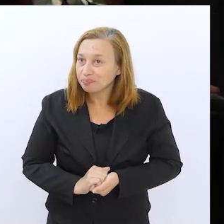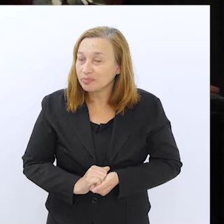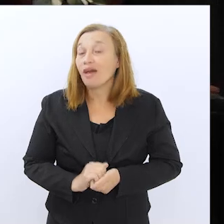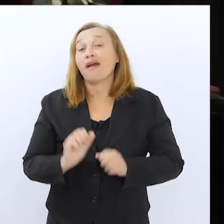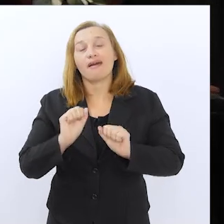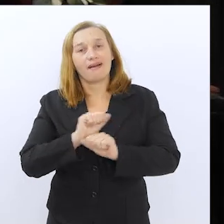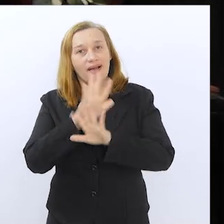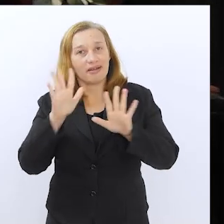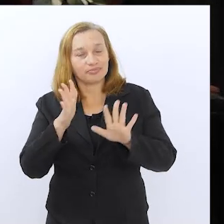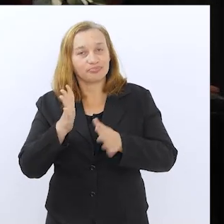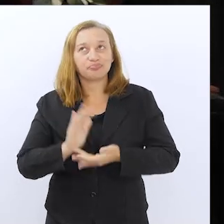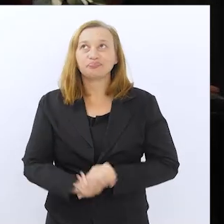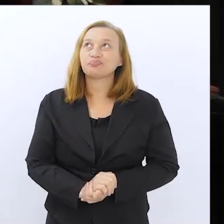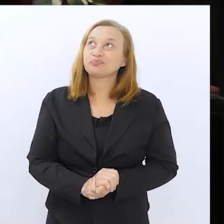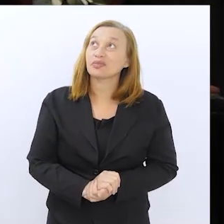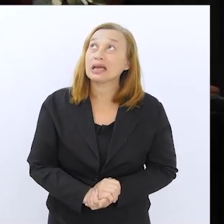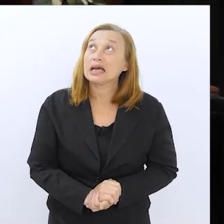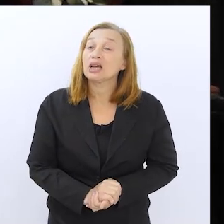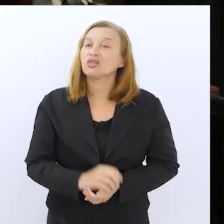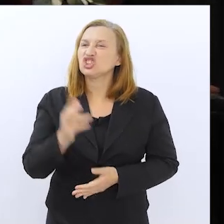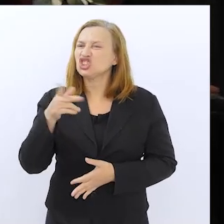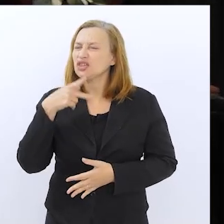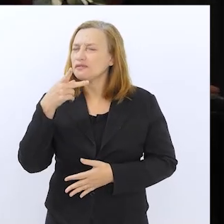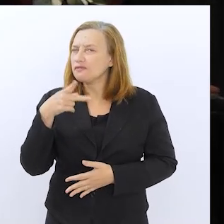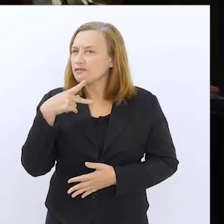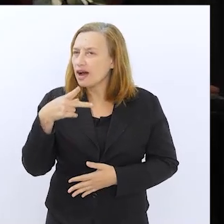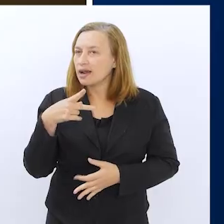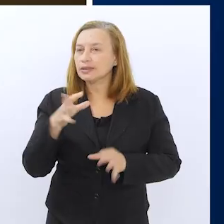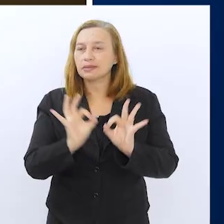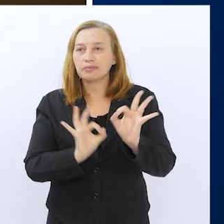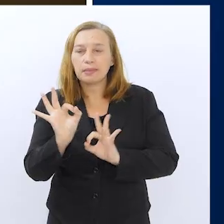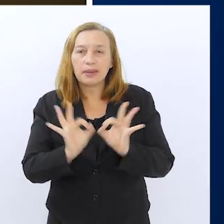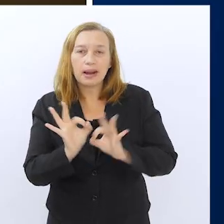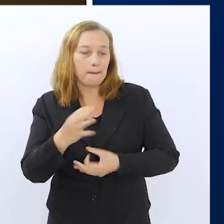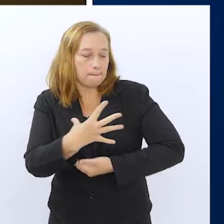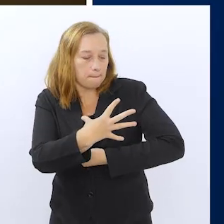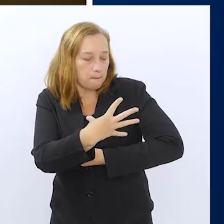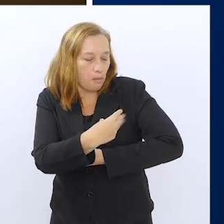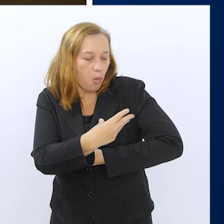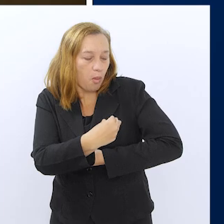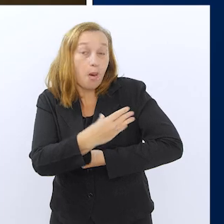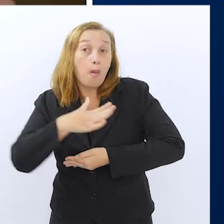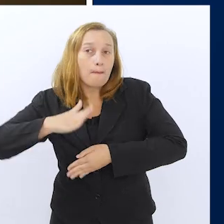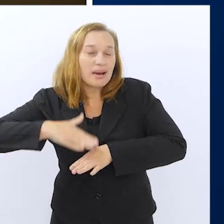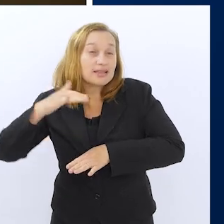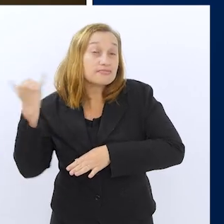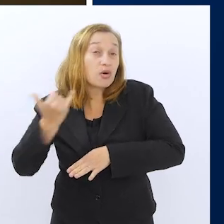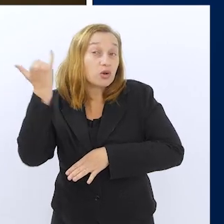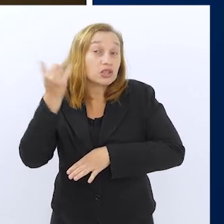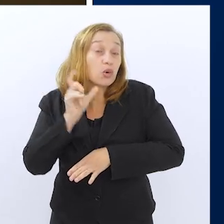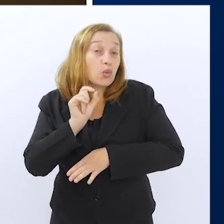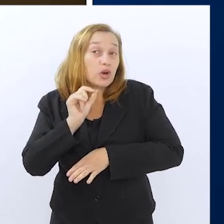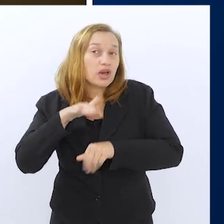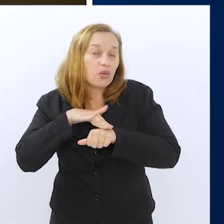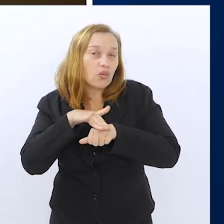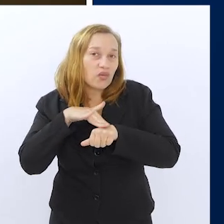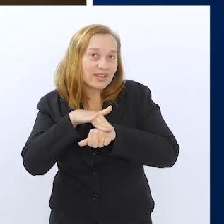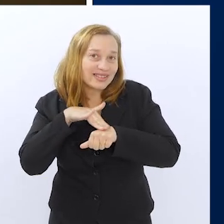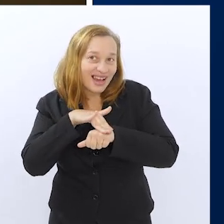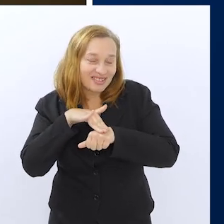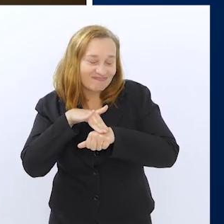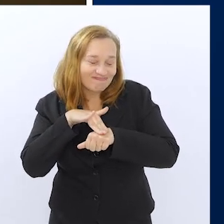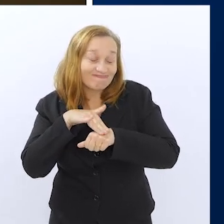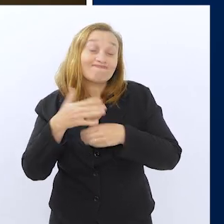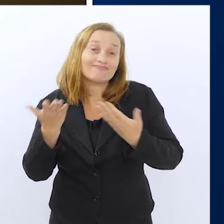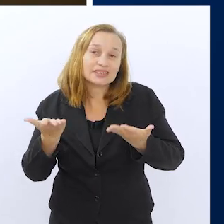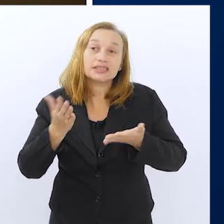Então, claro, vamos lá. Quando a gente fala assim, para a gente se preparar para a amamentação, mais importante é a gente